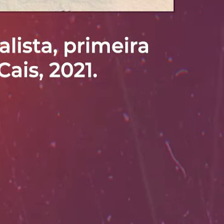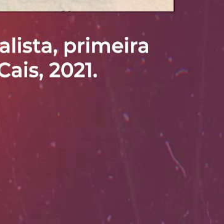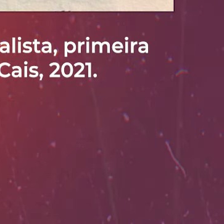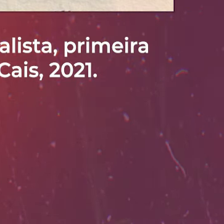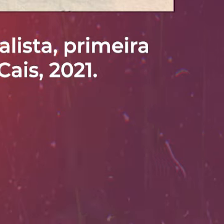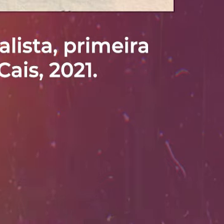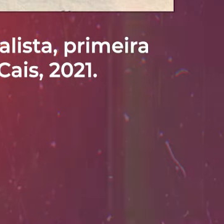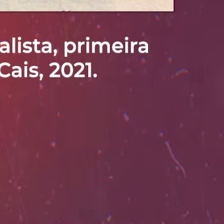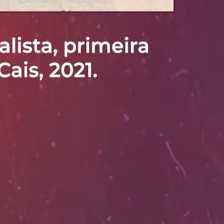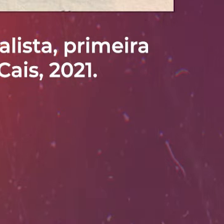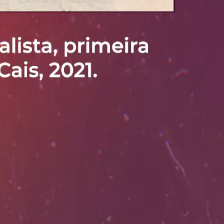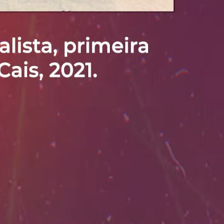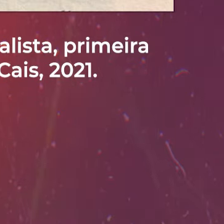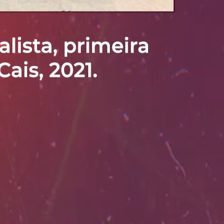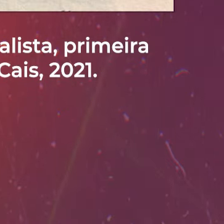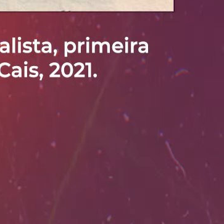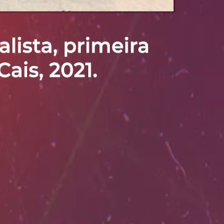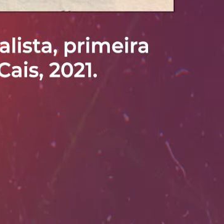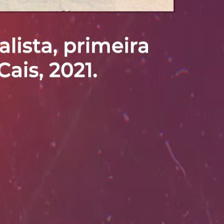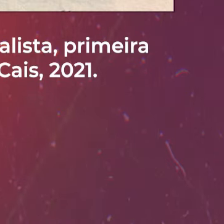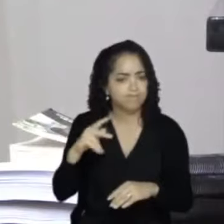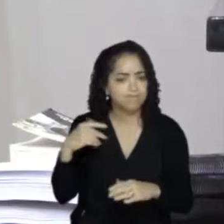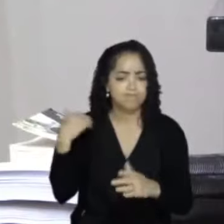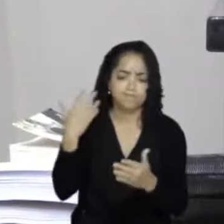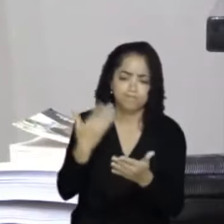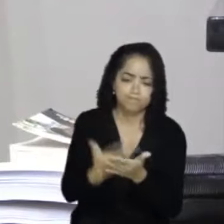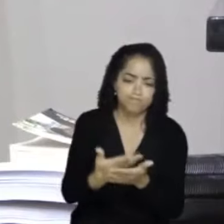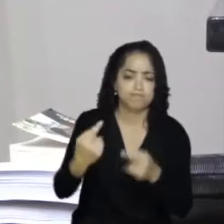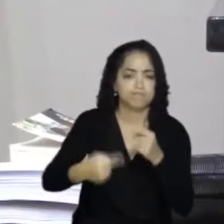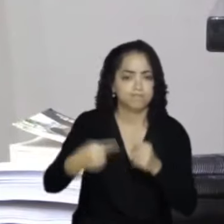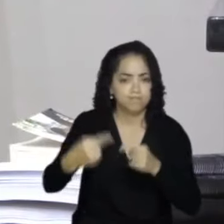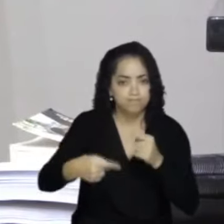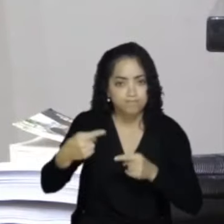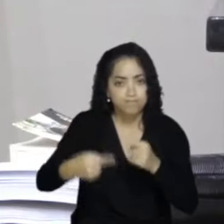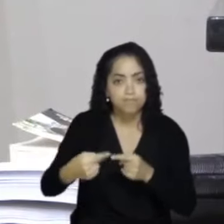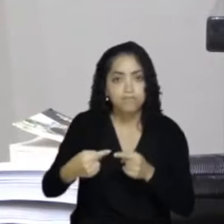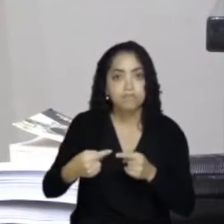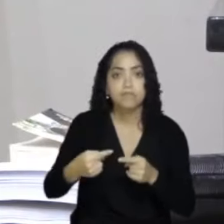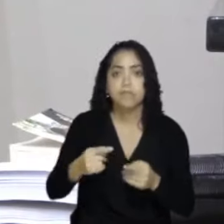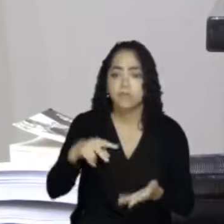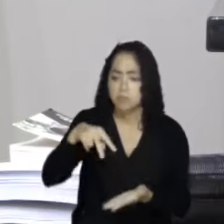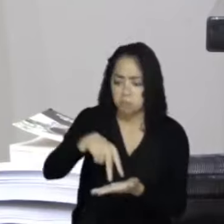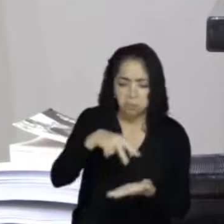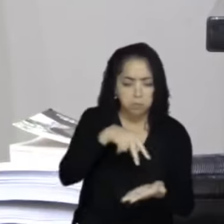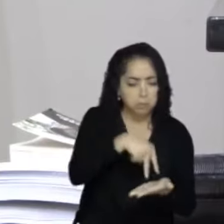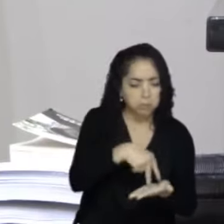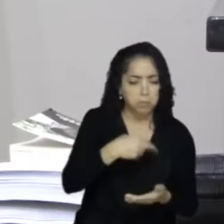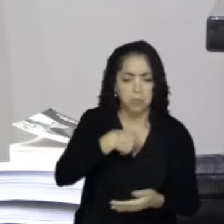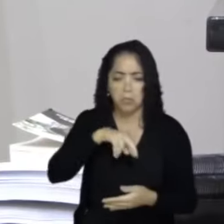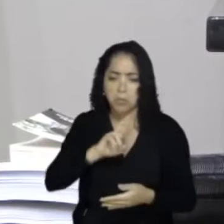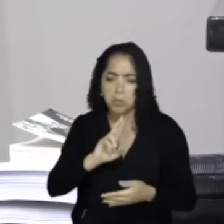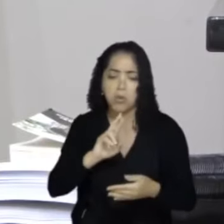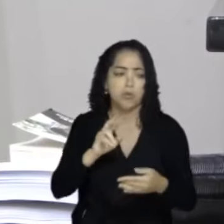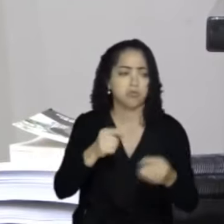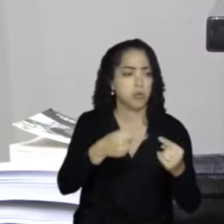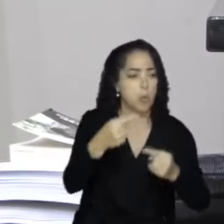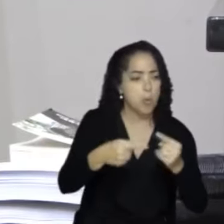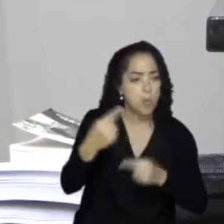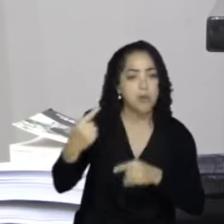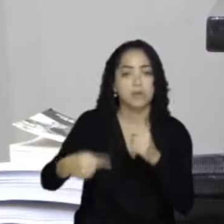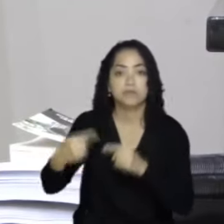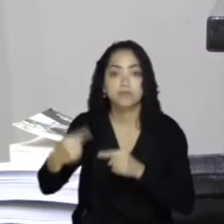público por toda a sua vida. As mesmas que sobem aqui na tribuna para dizer que religião não deve palpitar em política,